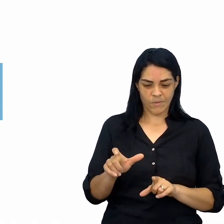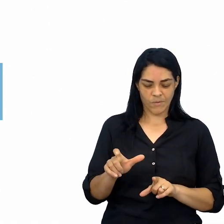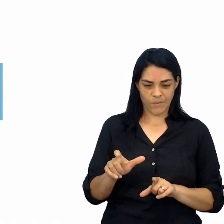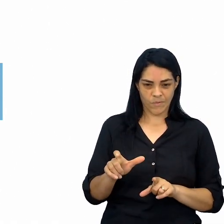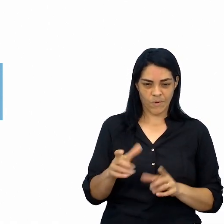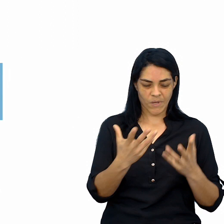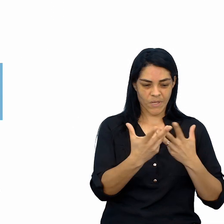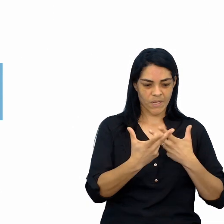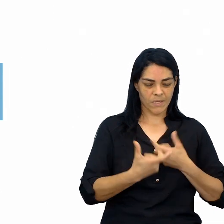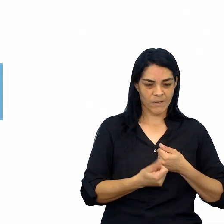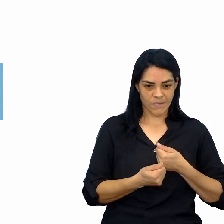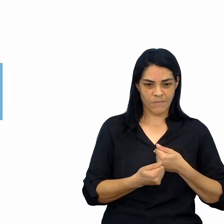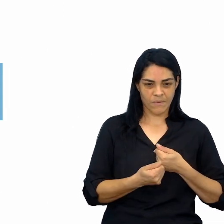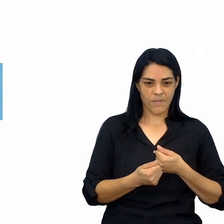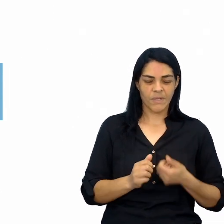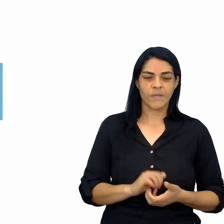interlocutor.